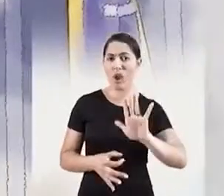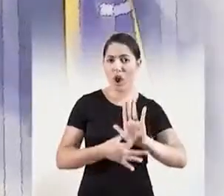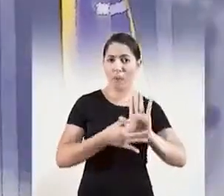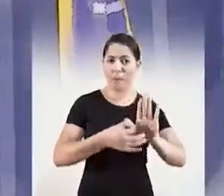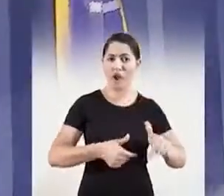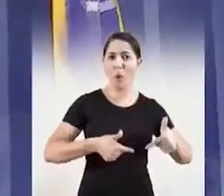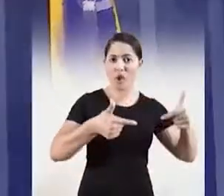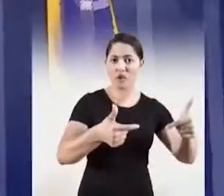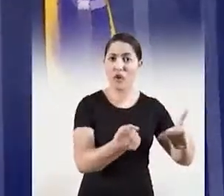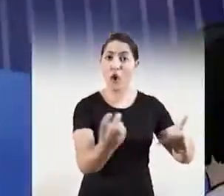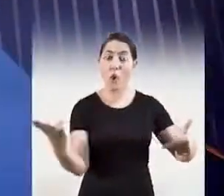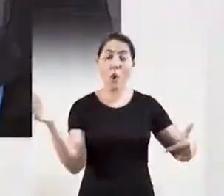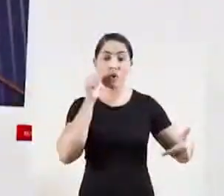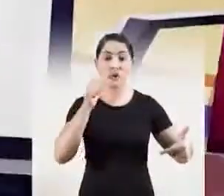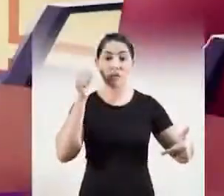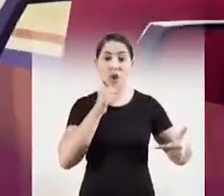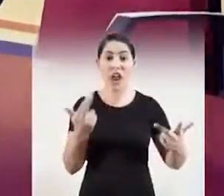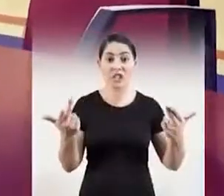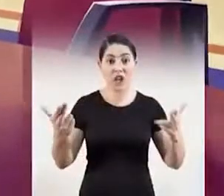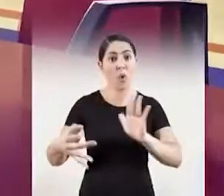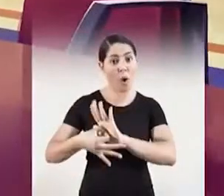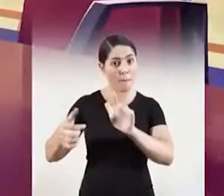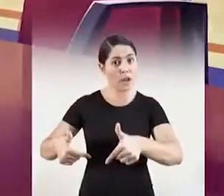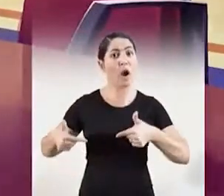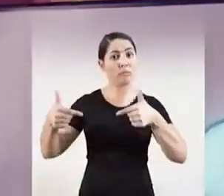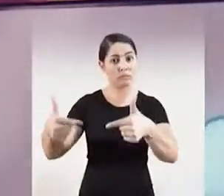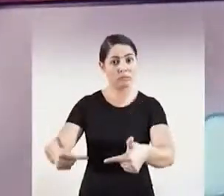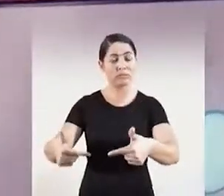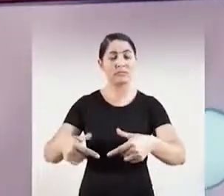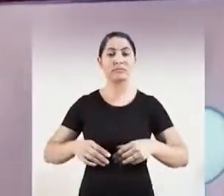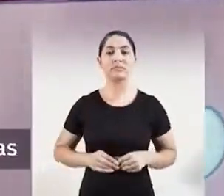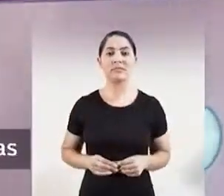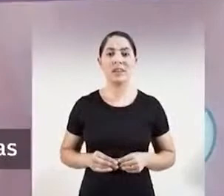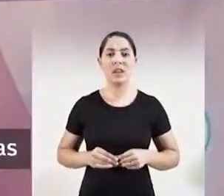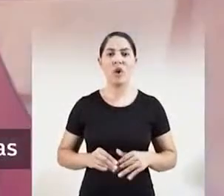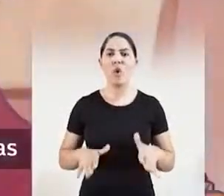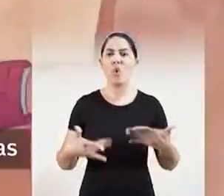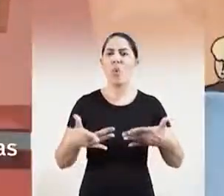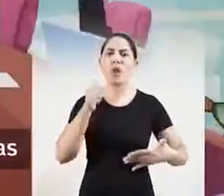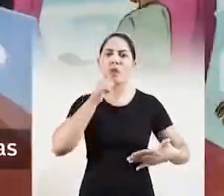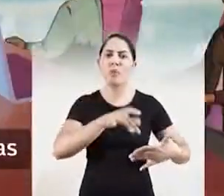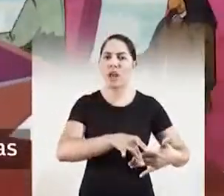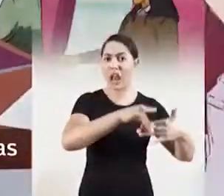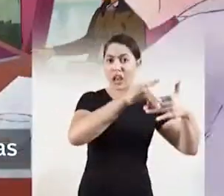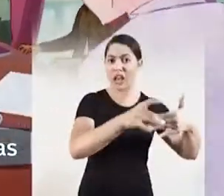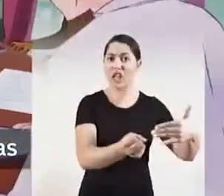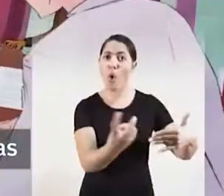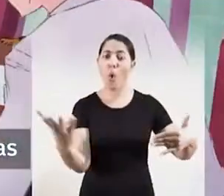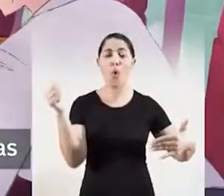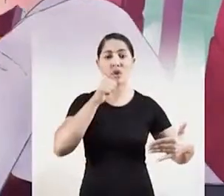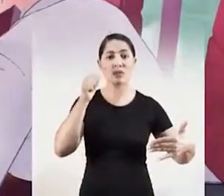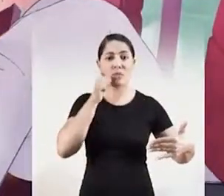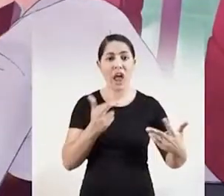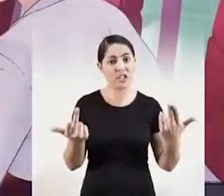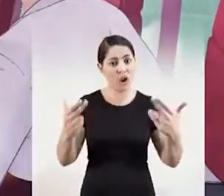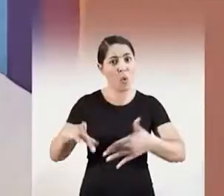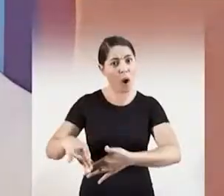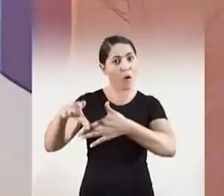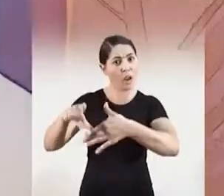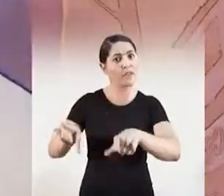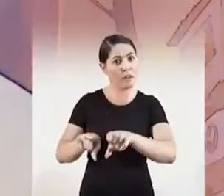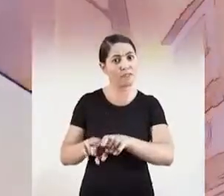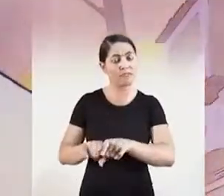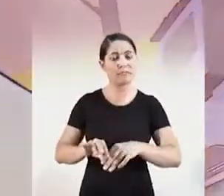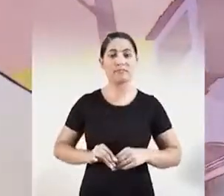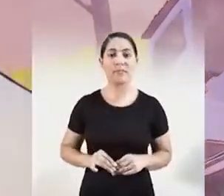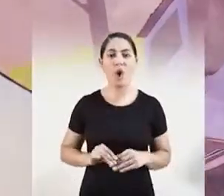Quando uma mulher tem voz ativa, ela incentiva outras a falarem também. Quando uma mulher lidera, ela incentiva outras a liderarem